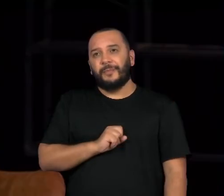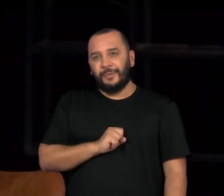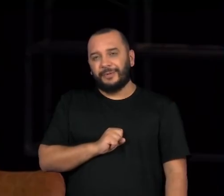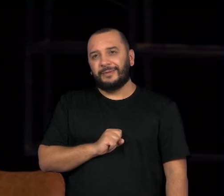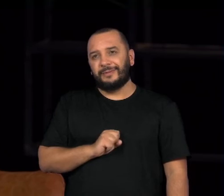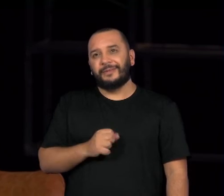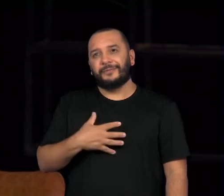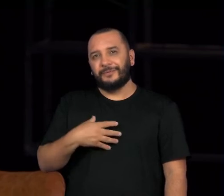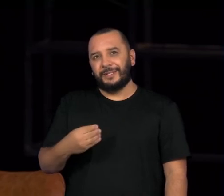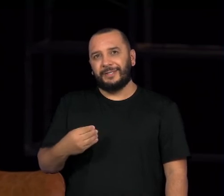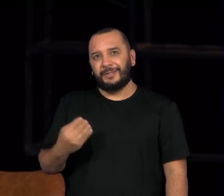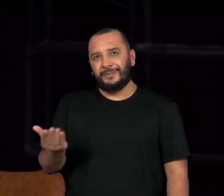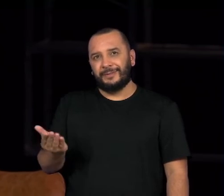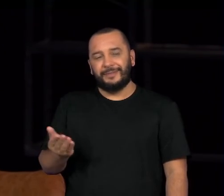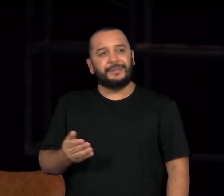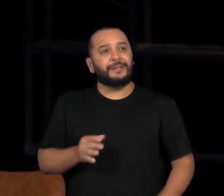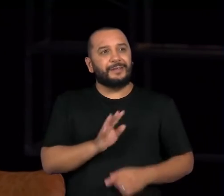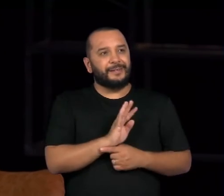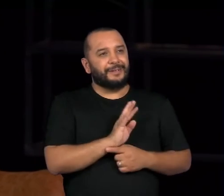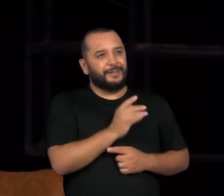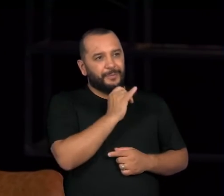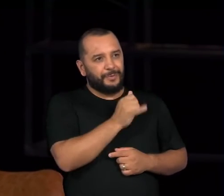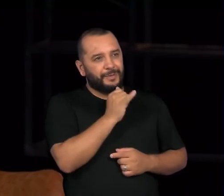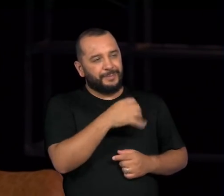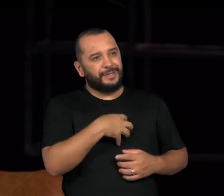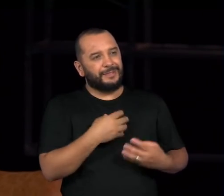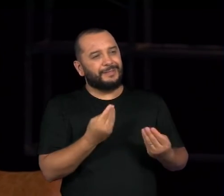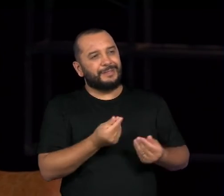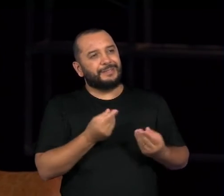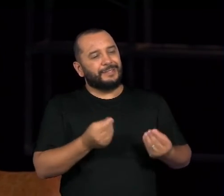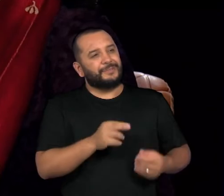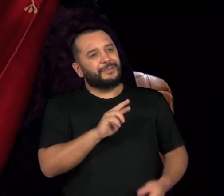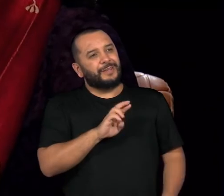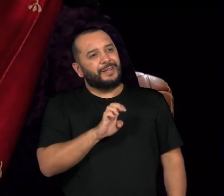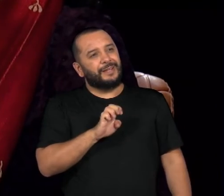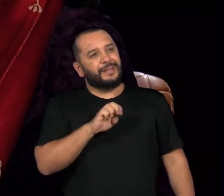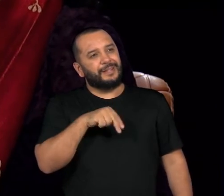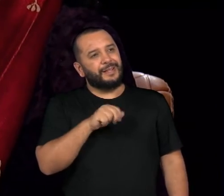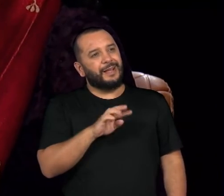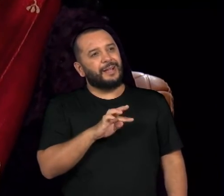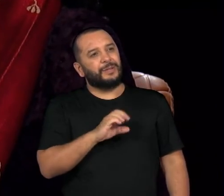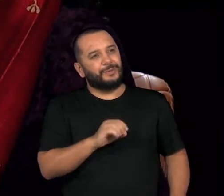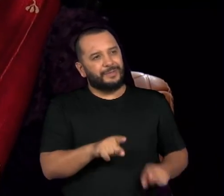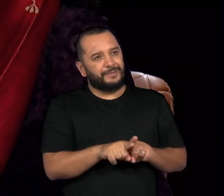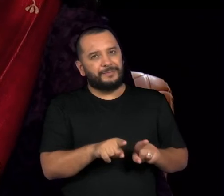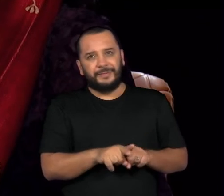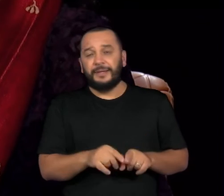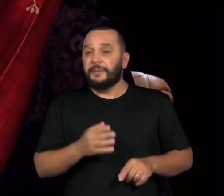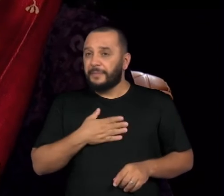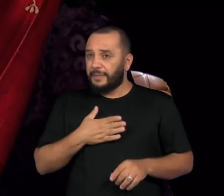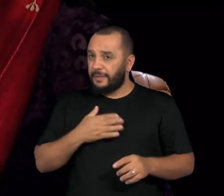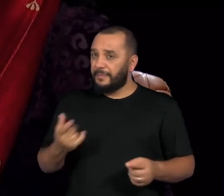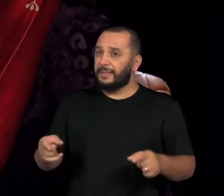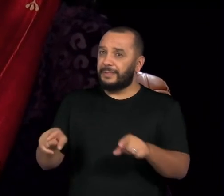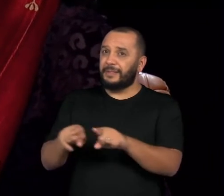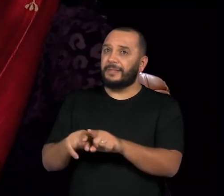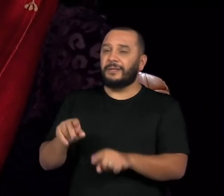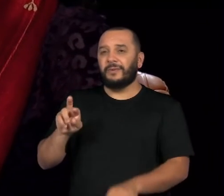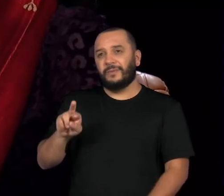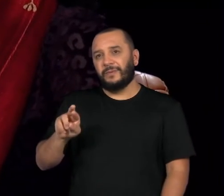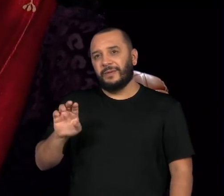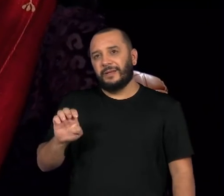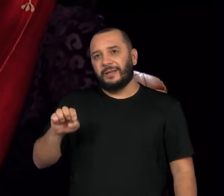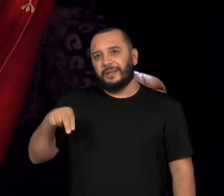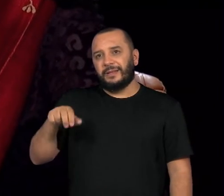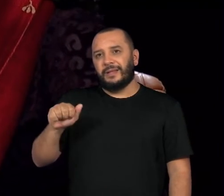filho, né? E que depoimento sensível do Renato Borg também, né? A minha parceria com o Renato foi uma